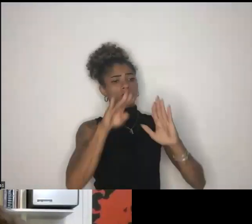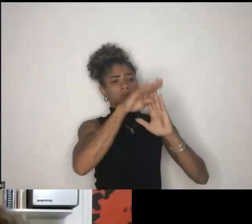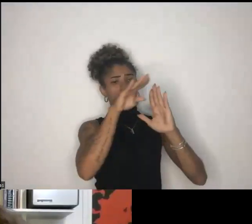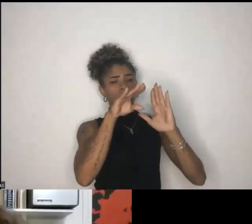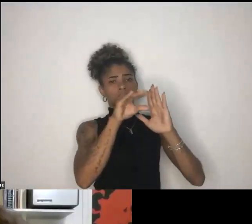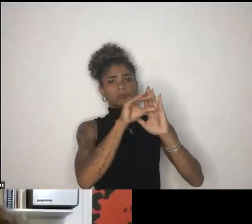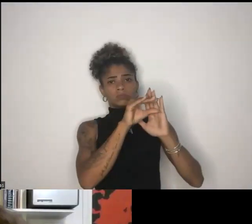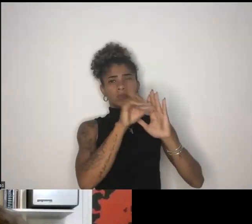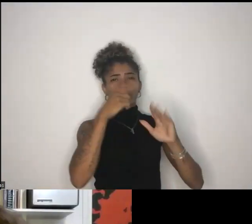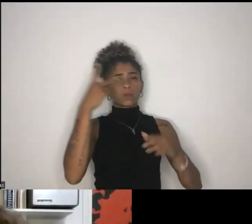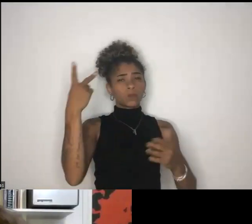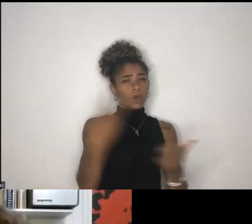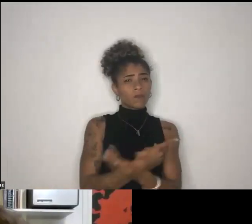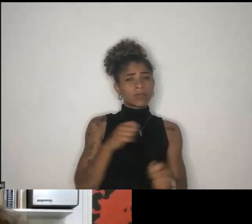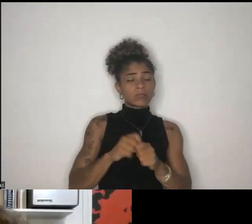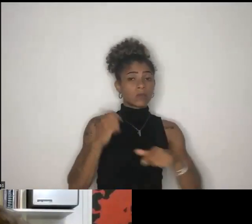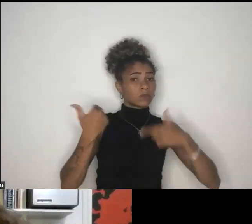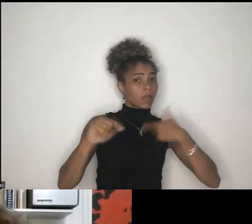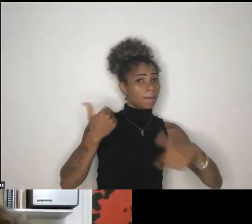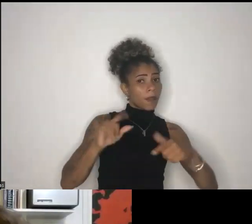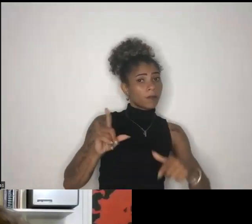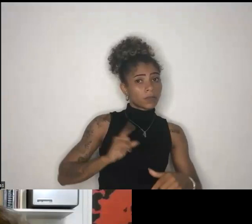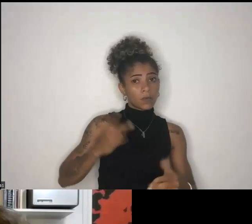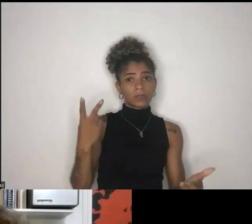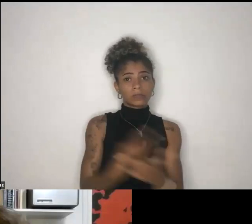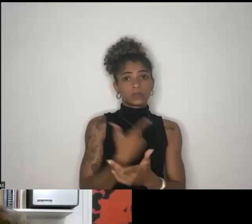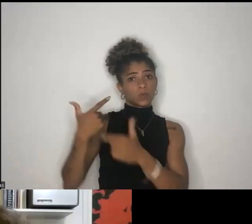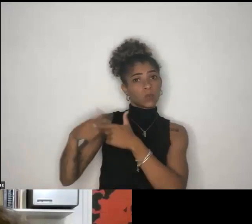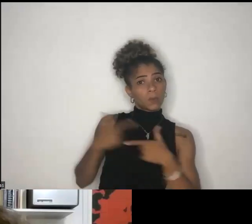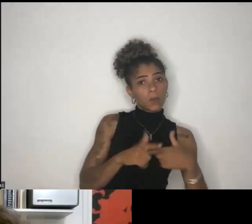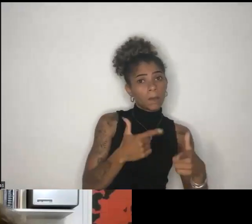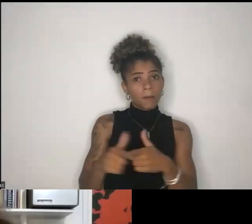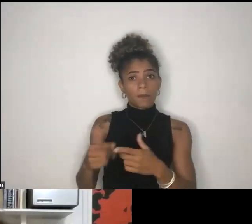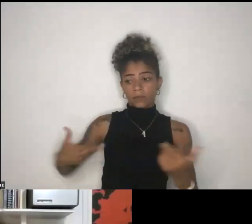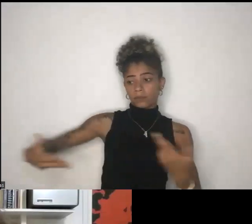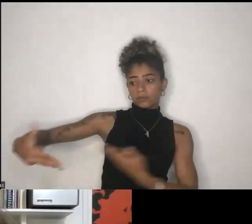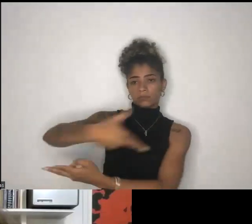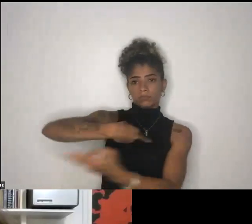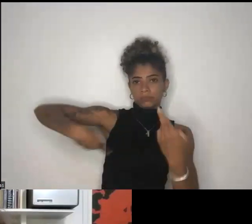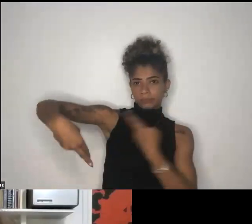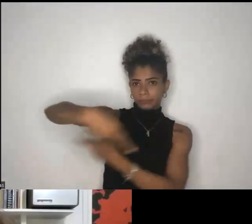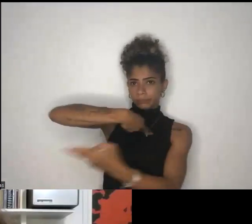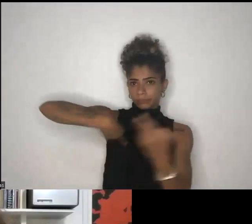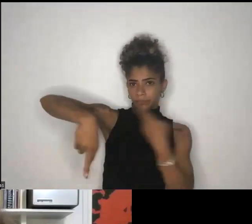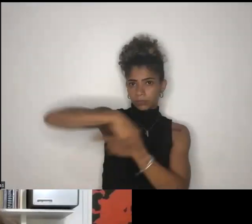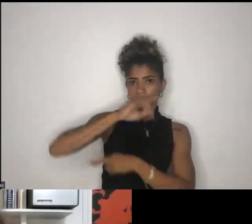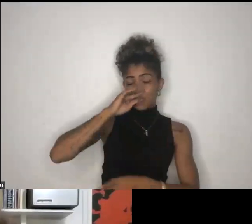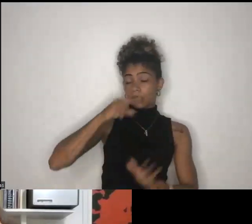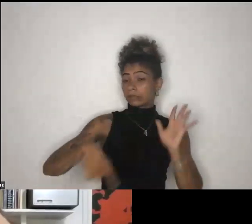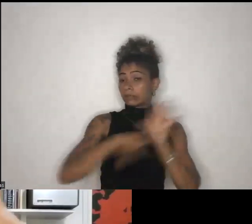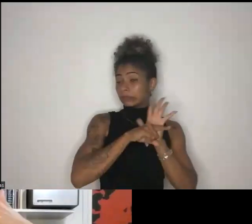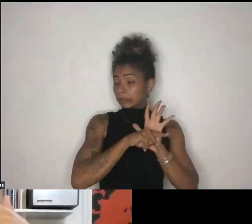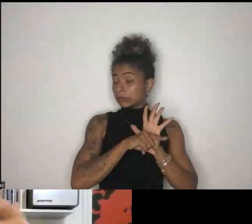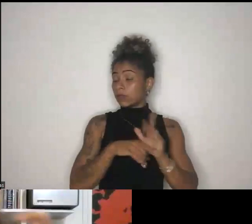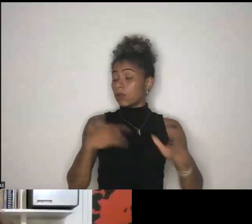fracasso fazer um trabalho e ter acontecido um problema de relacionamento é muito negativo dentro do trabalho isso